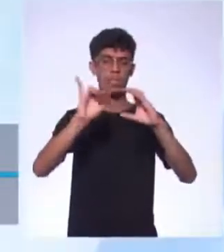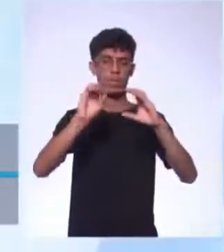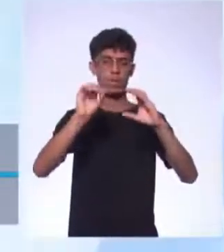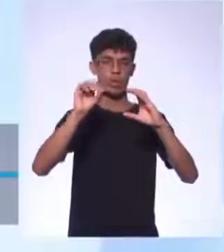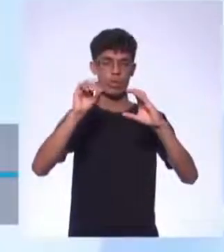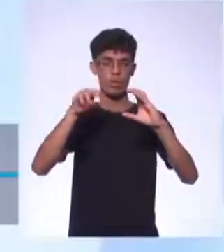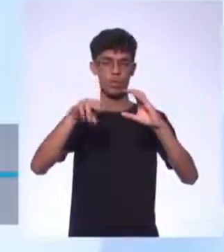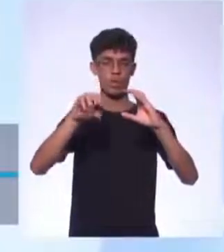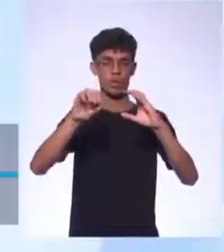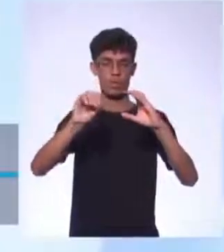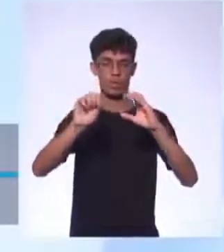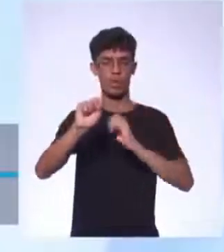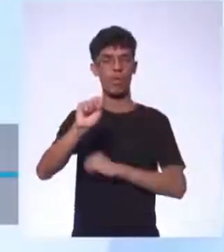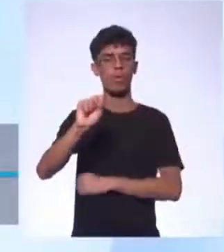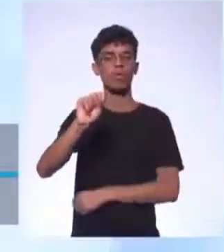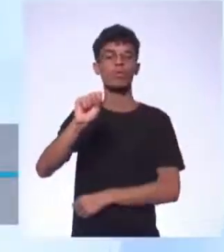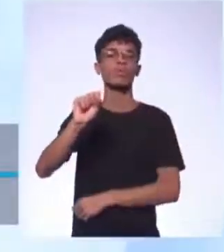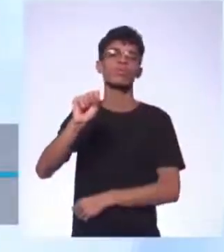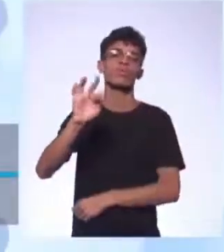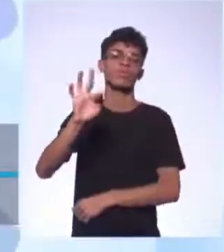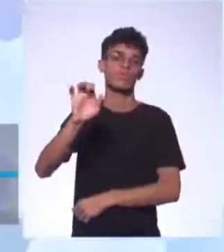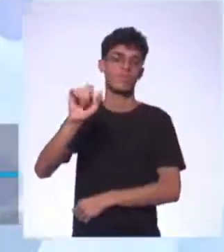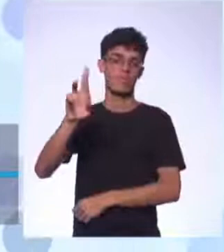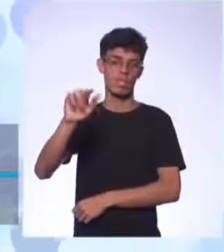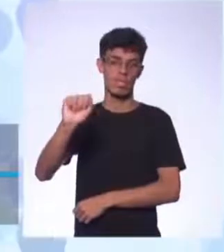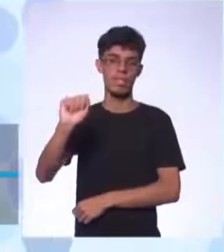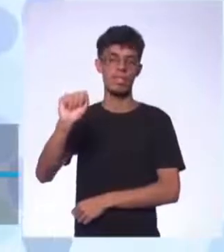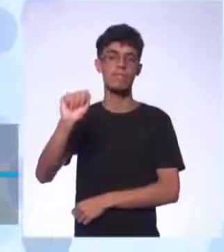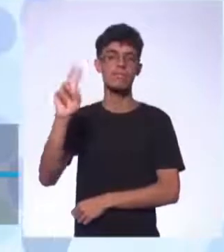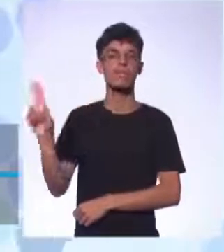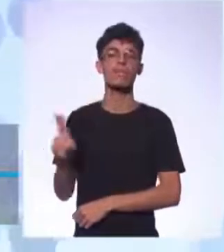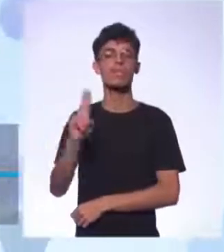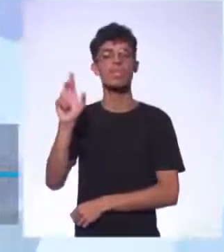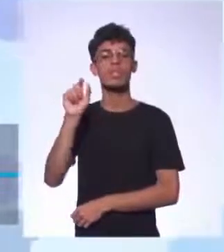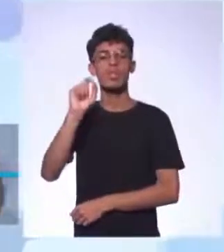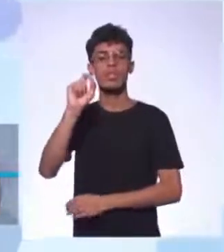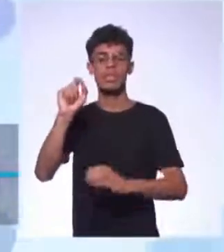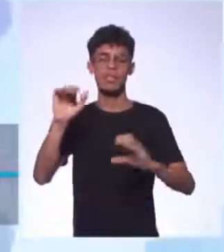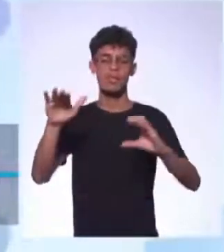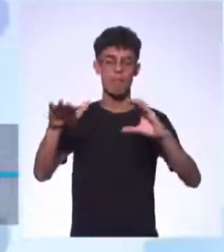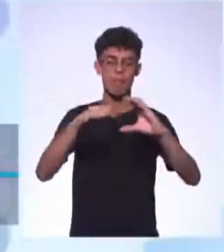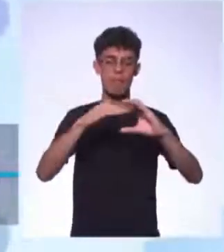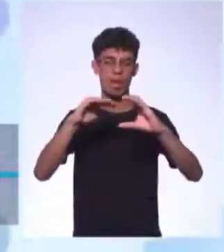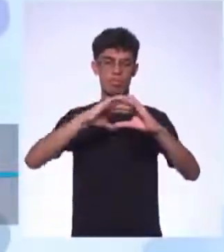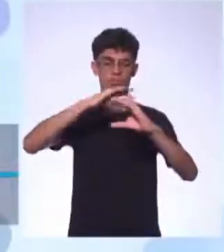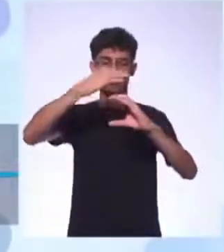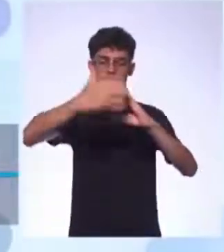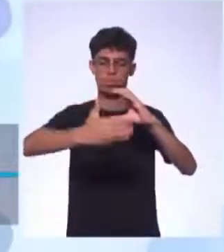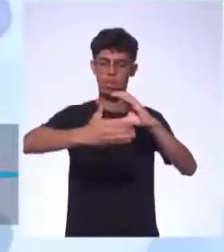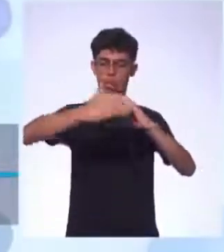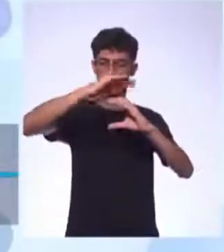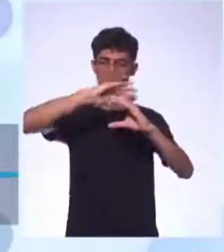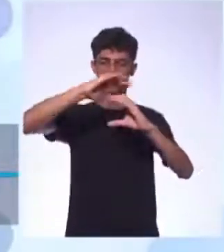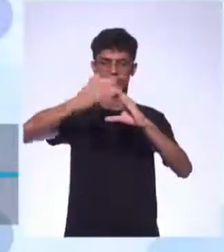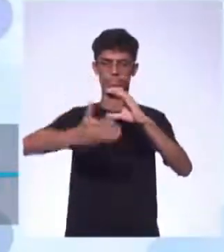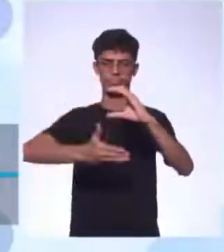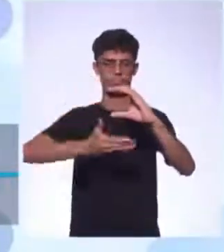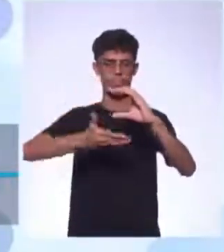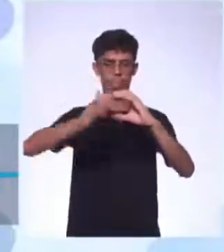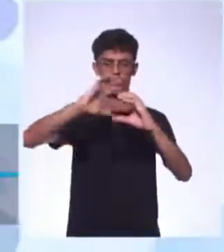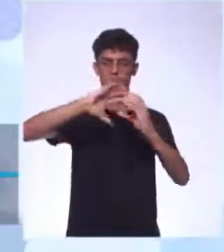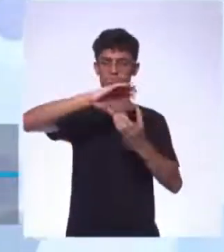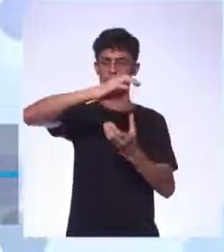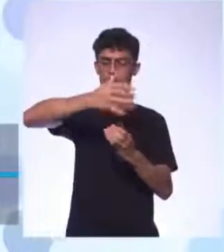que acaba fazendo ou sendo utilizada como um filtro solar para o planeta Terra,